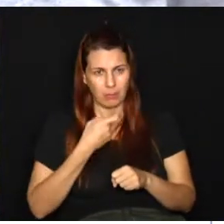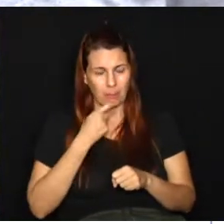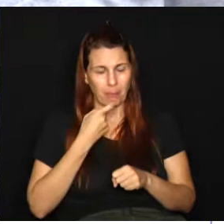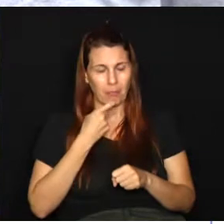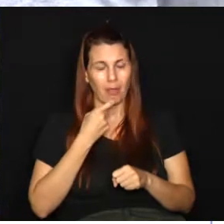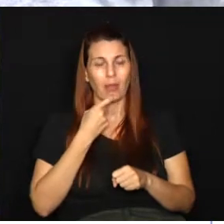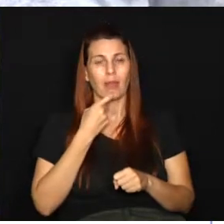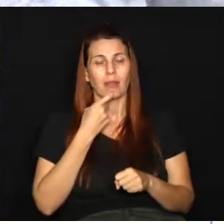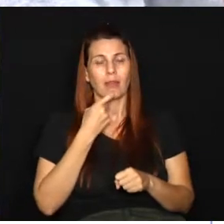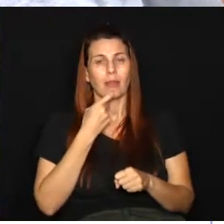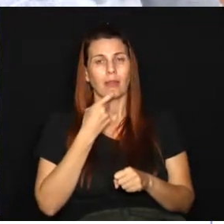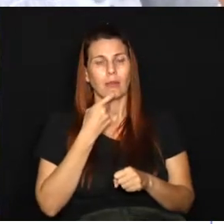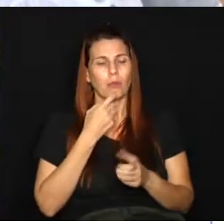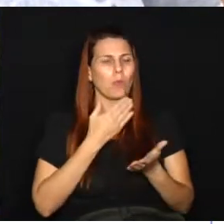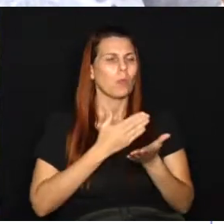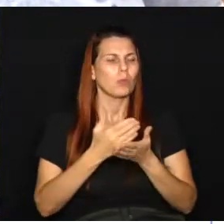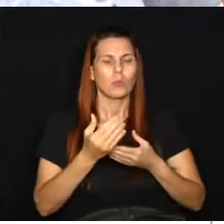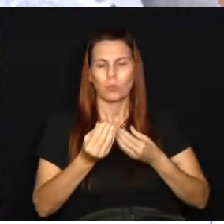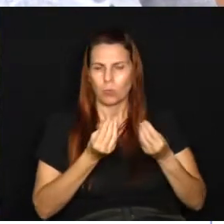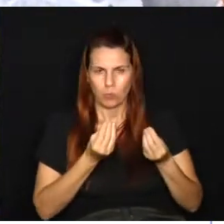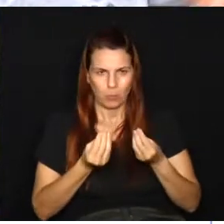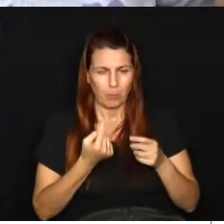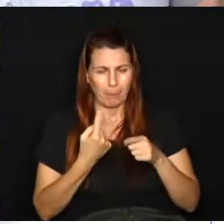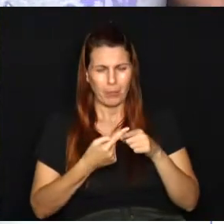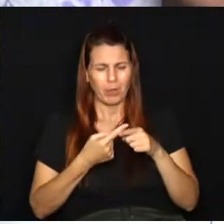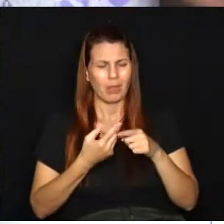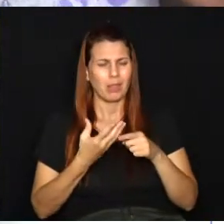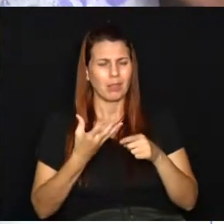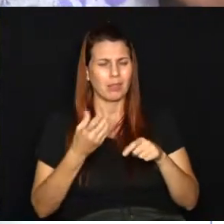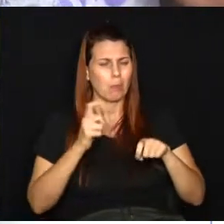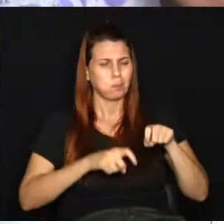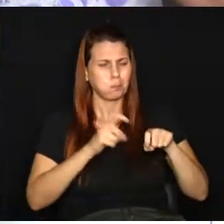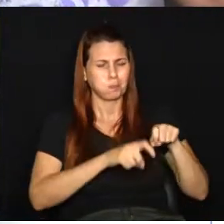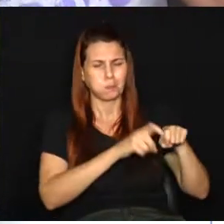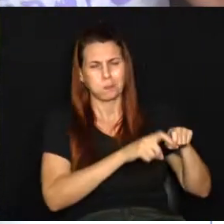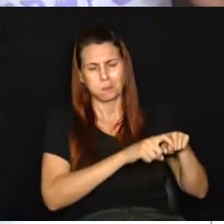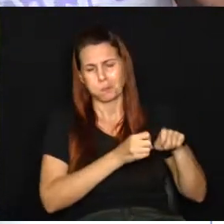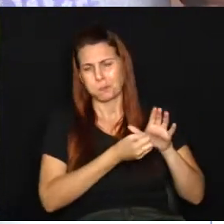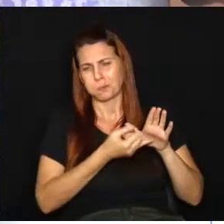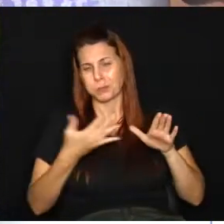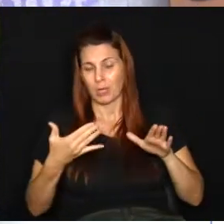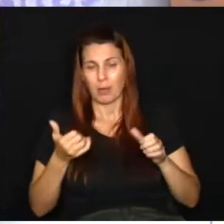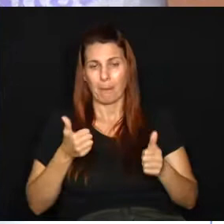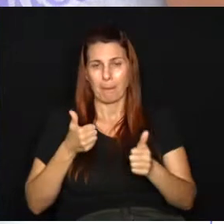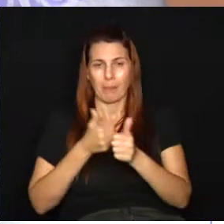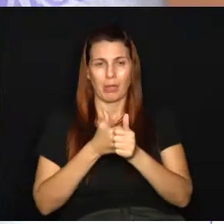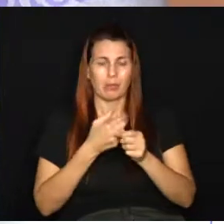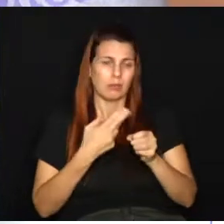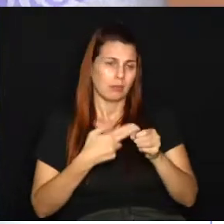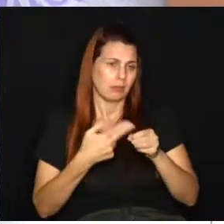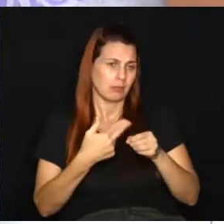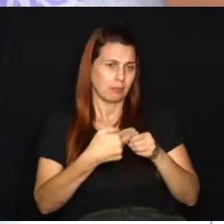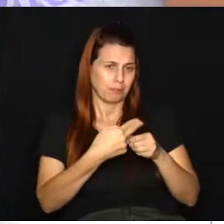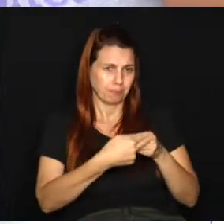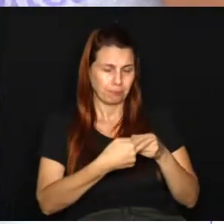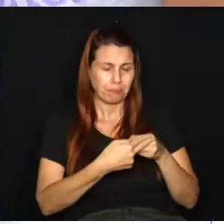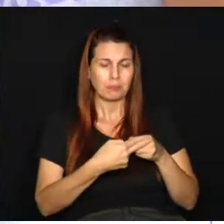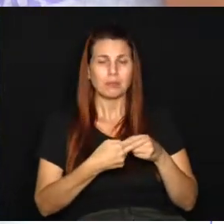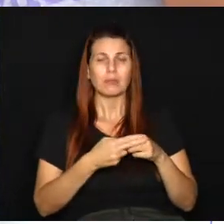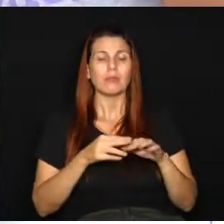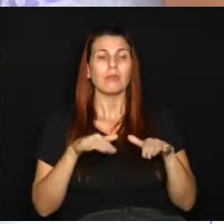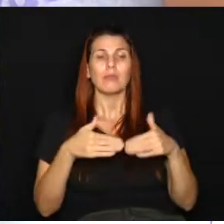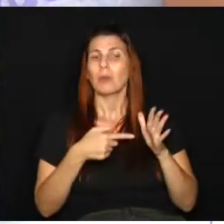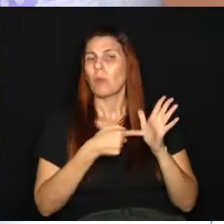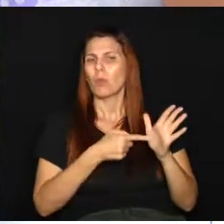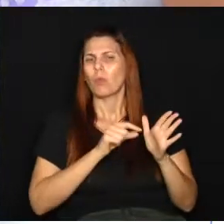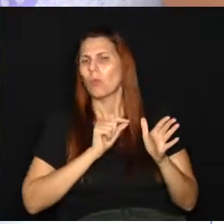a partir de uma onda de estupros que estavam acontecendo em Barão Geraldo, aos redores da Unicamp, e que